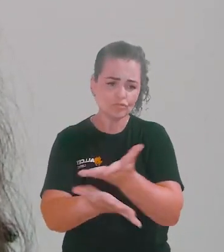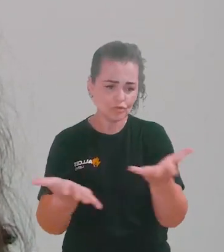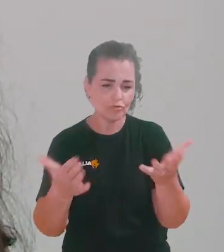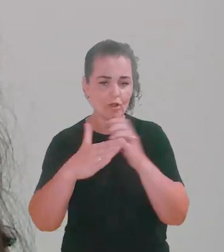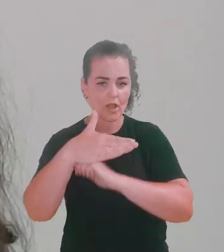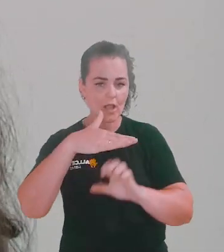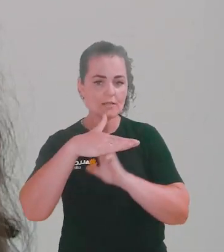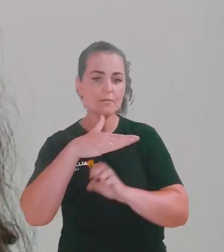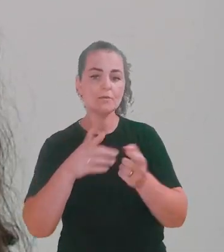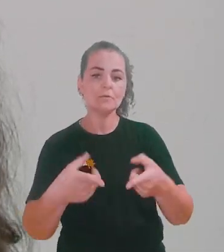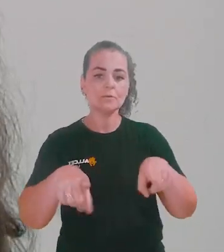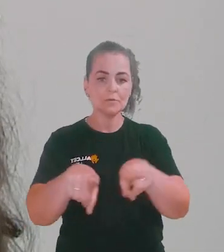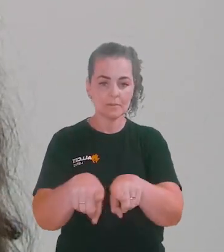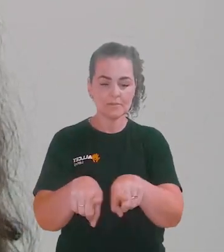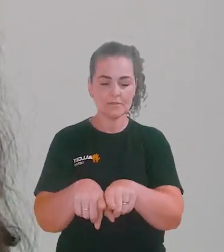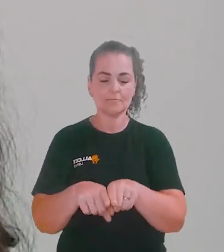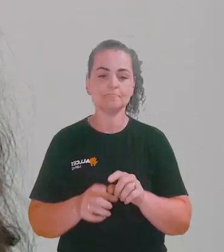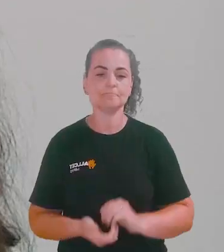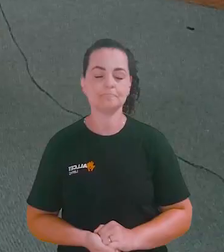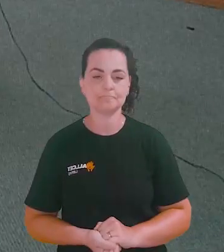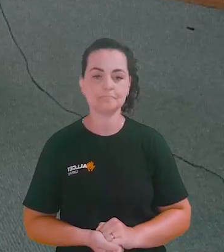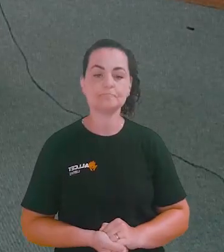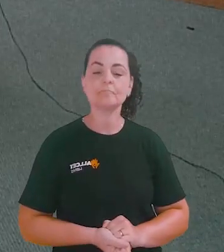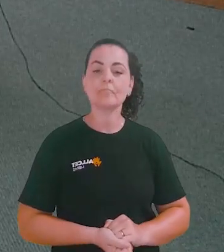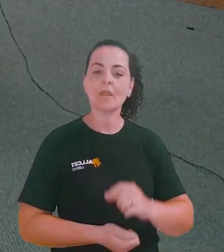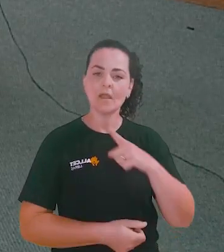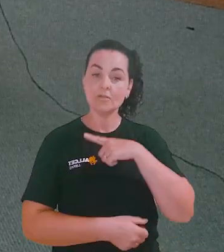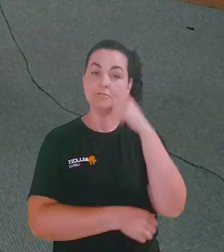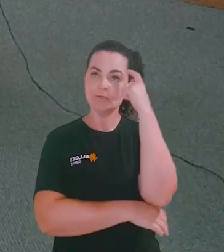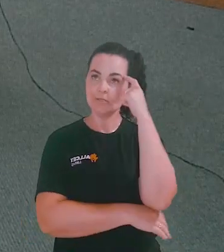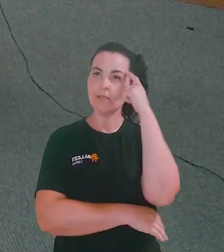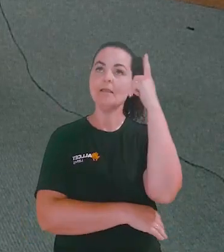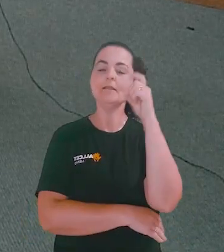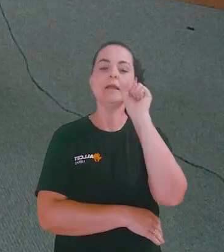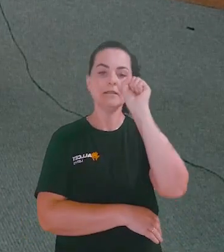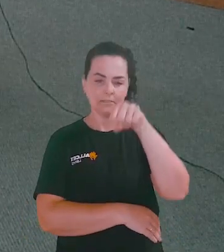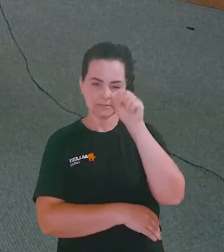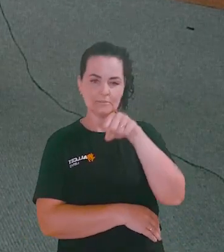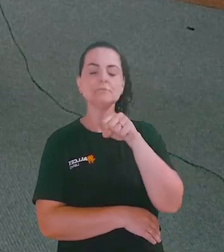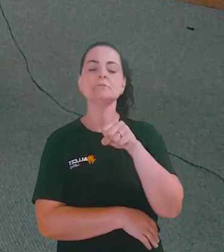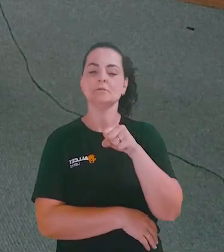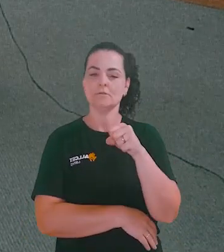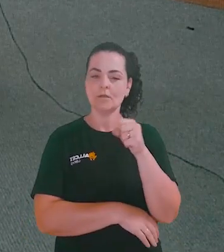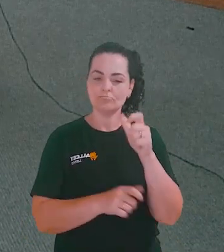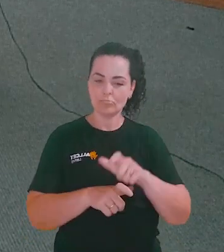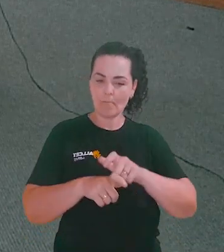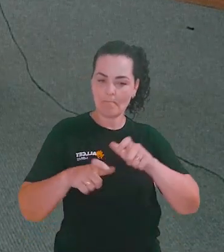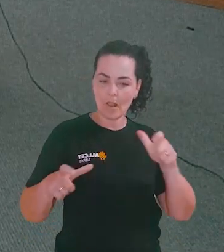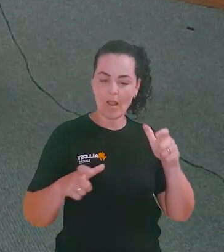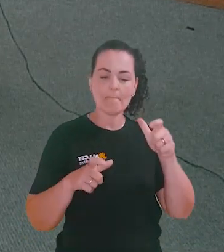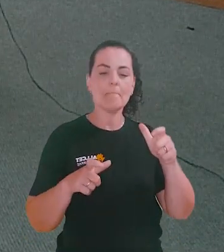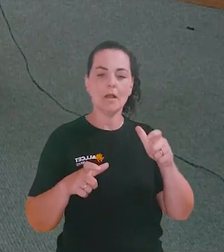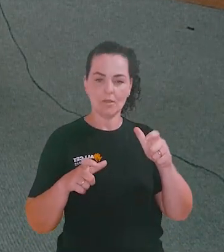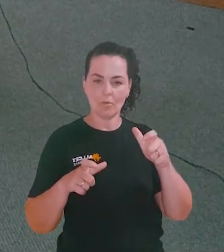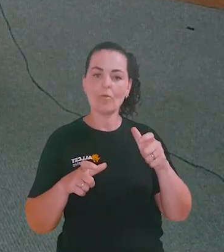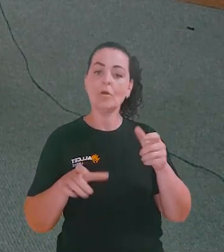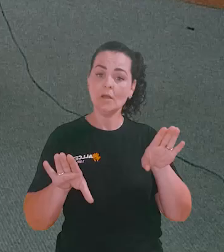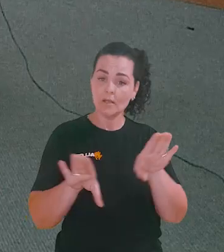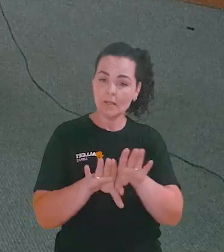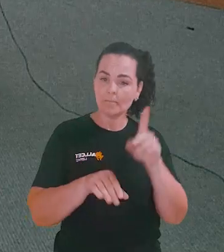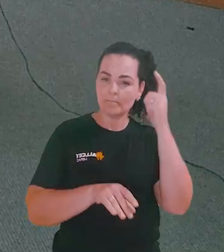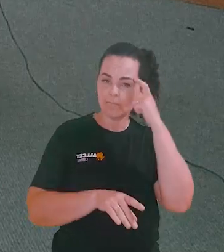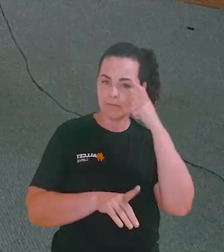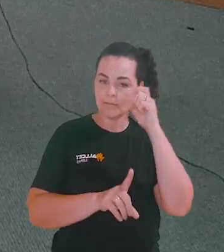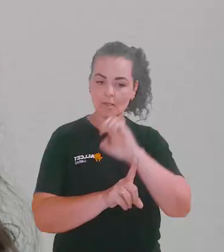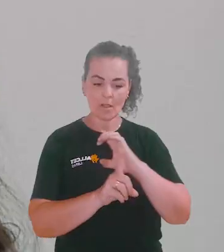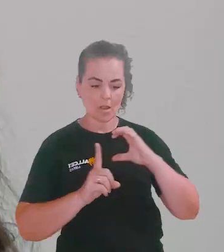experiência, o aprendizado para a empresa, para os colaboradores. A gente tem a ideia de ampliar essa capacitação, talvez pensar numa capacitação